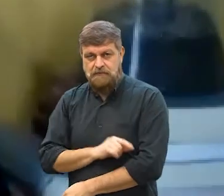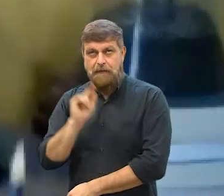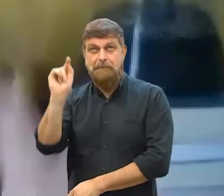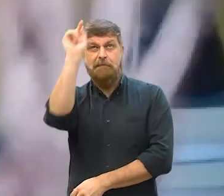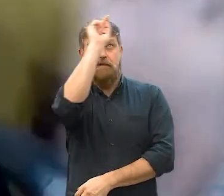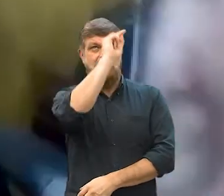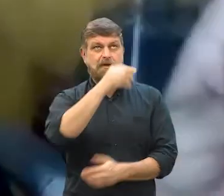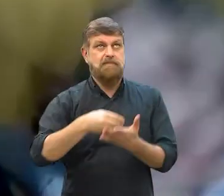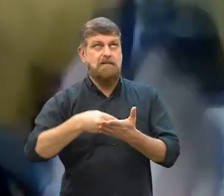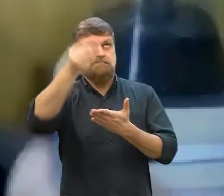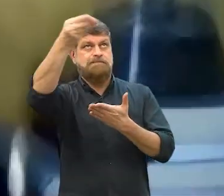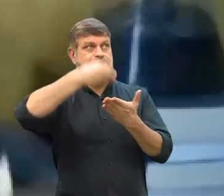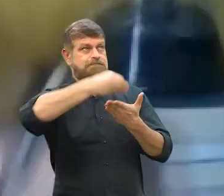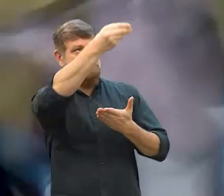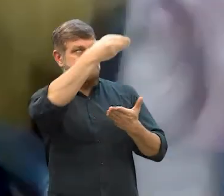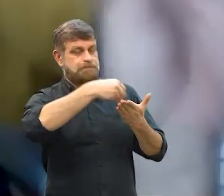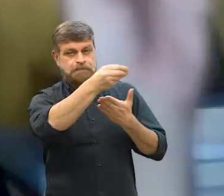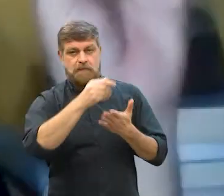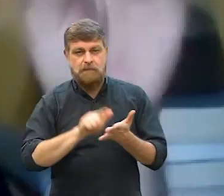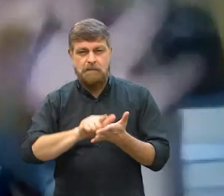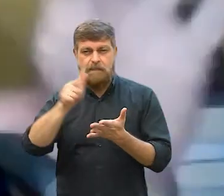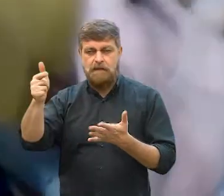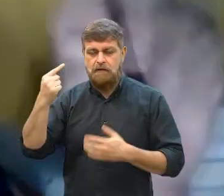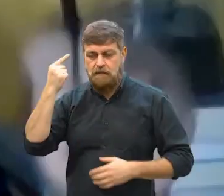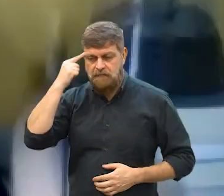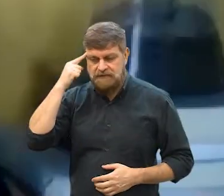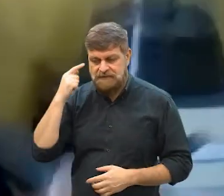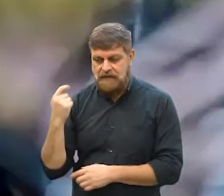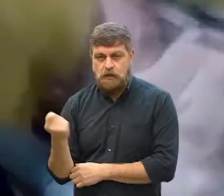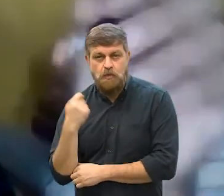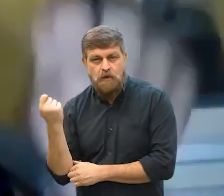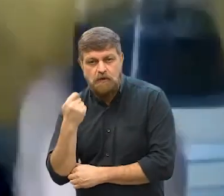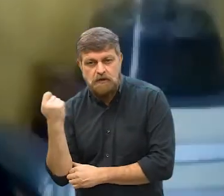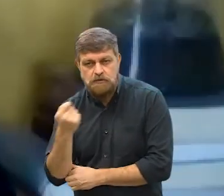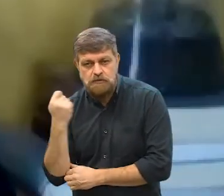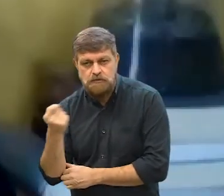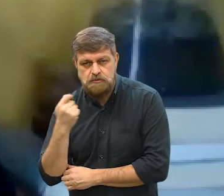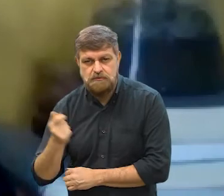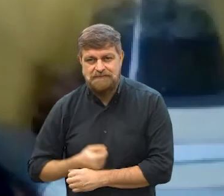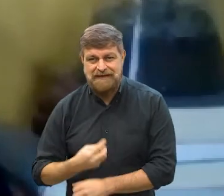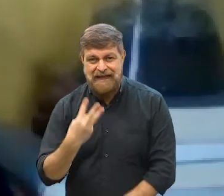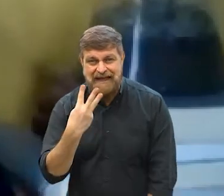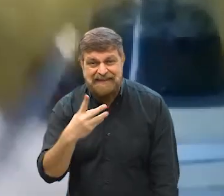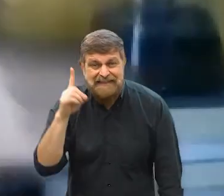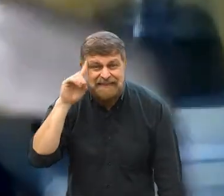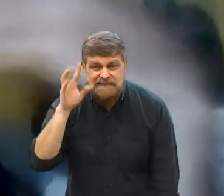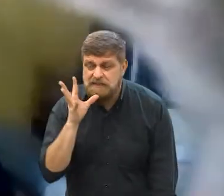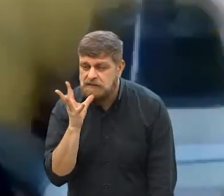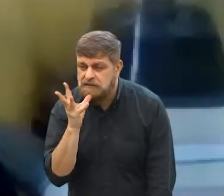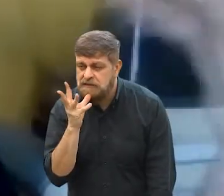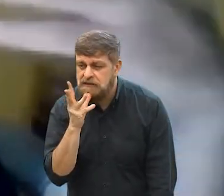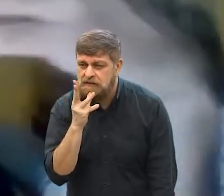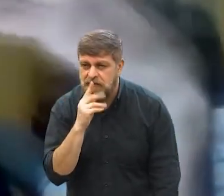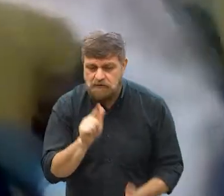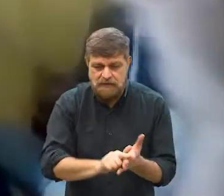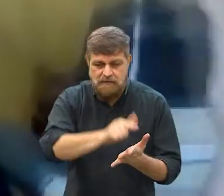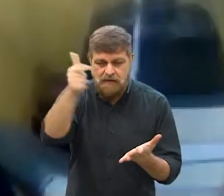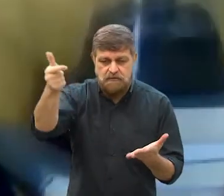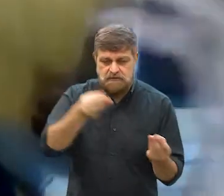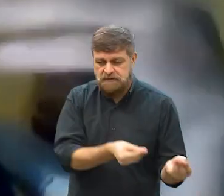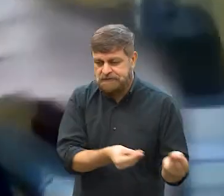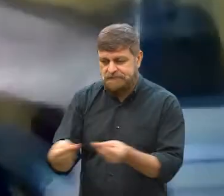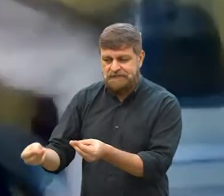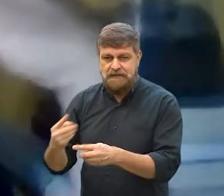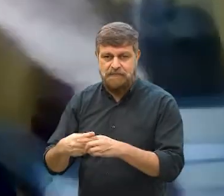restante do Brasil não vou nem muito longe não vamos lá vamos lá no Rio Grande do Sul e vai ser dois três dias para chegar porque também não tinha um